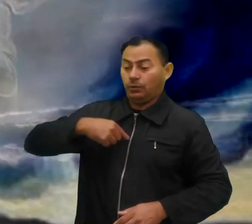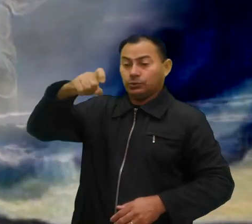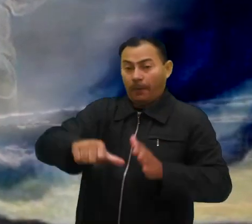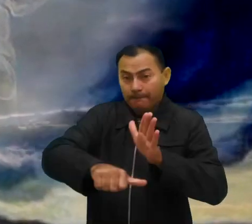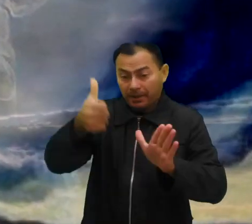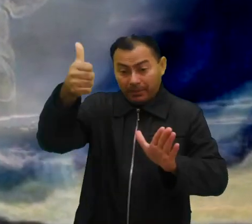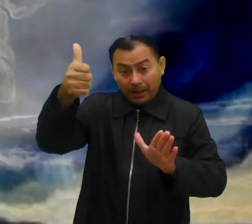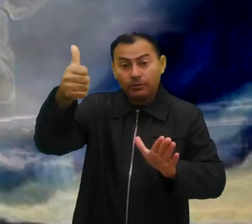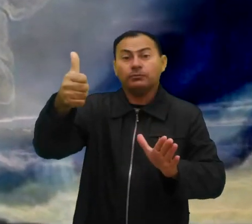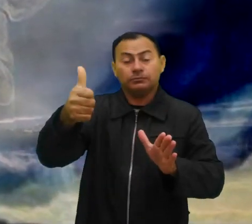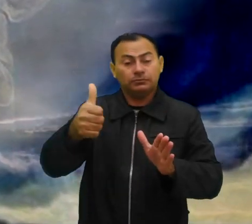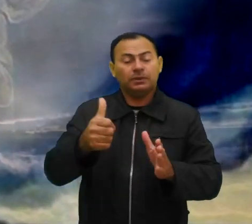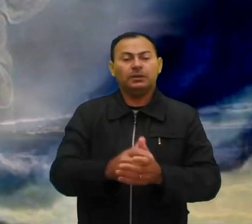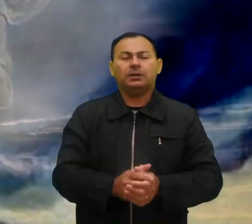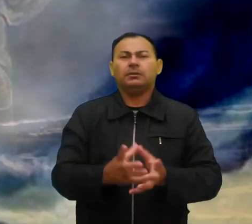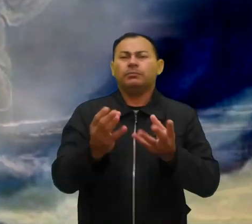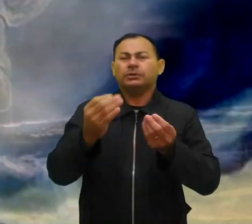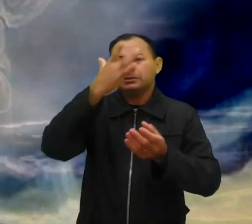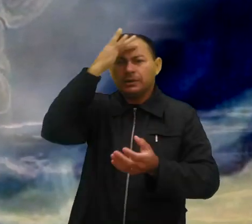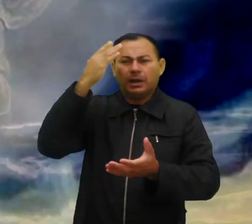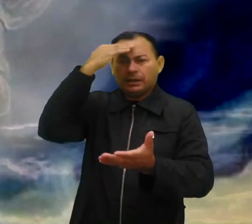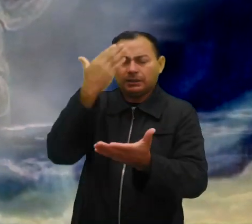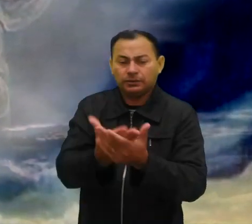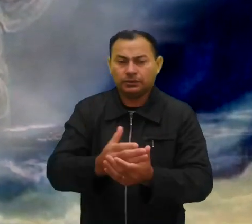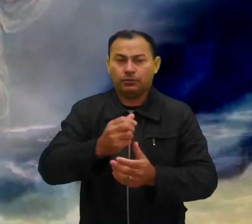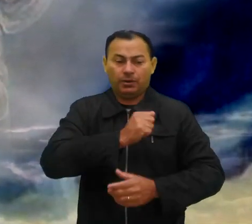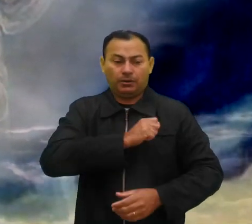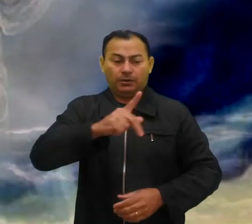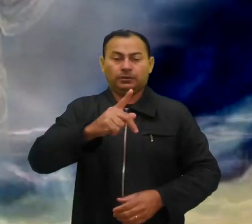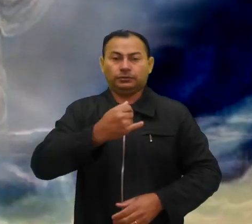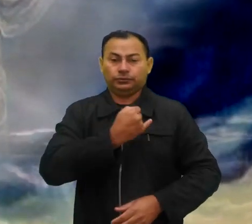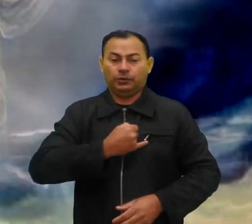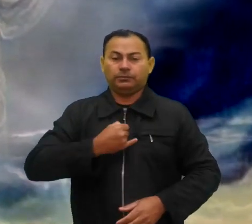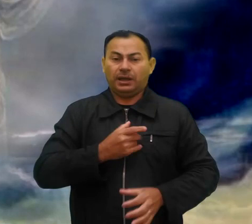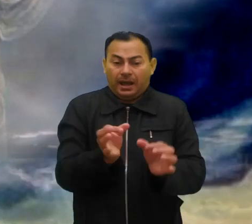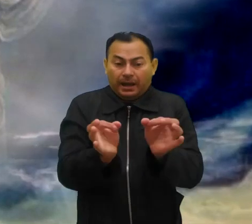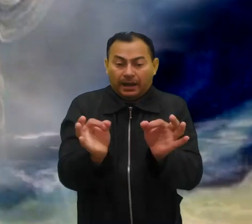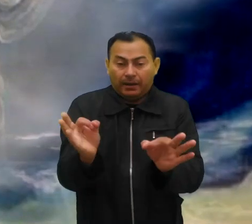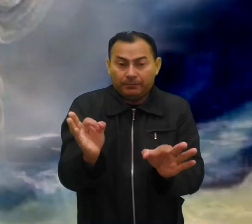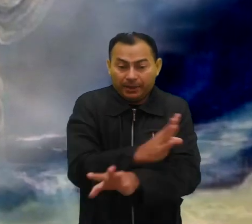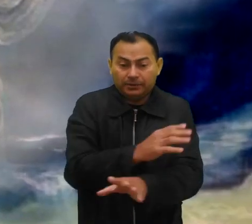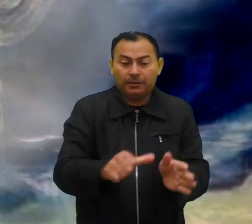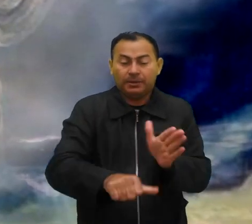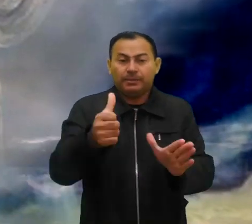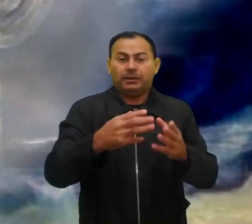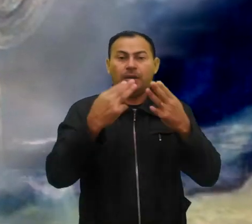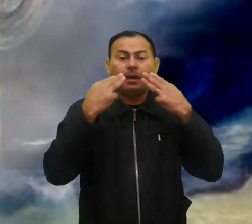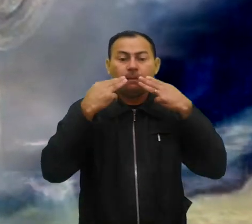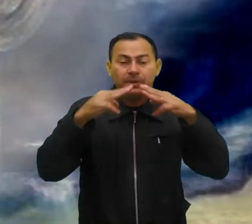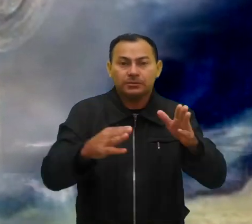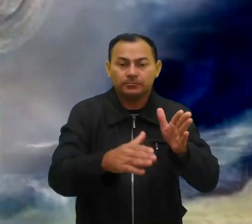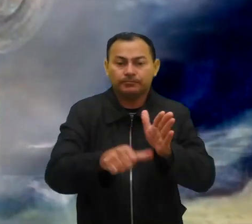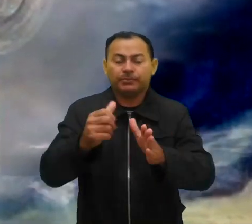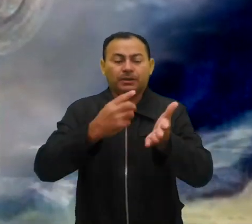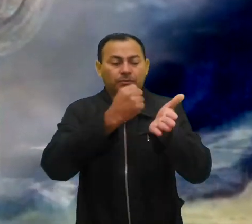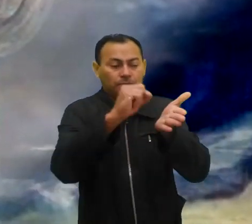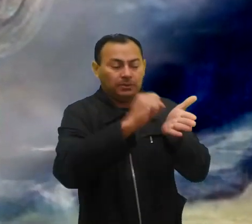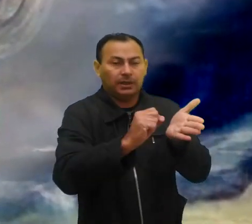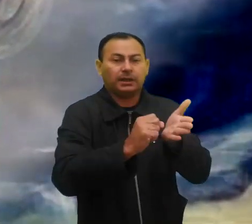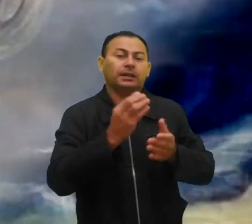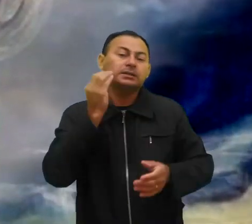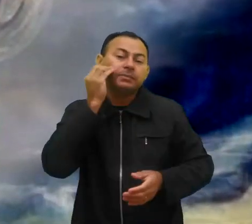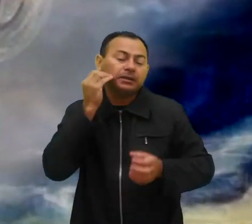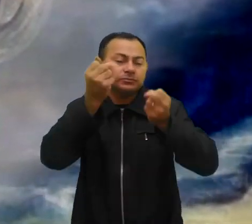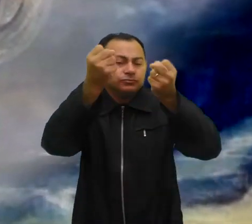o primeiro. Muitos acreditam que o apóstolo João estava terminando a primeira parte de sua missão quando registrou